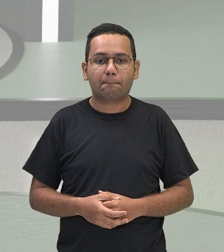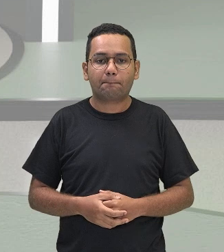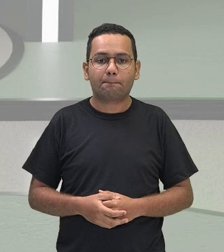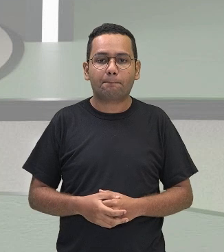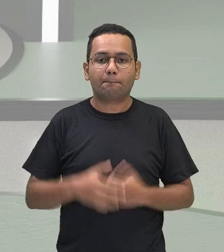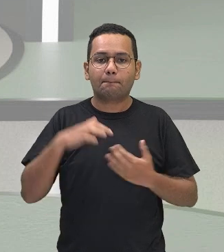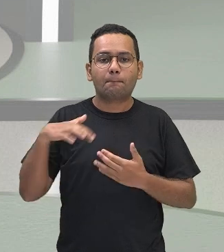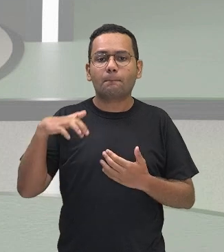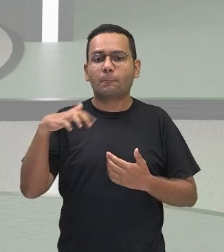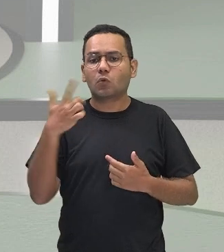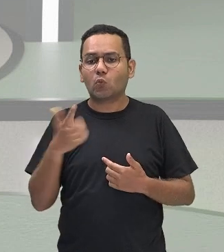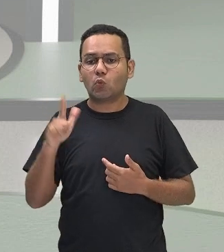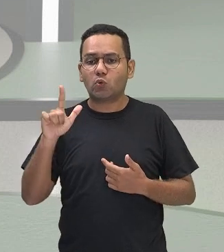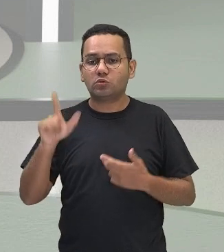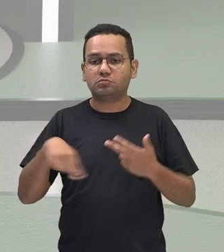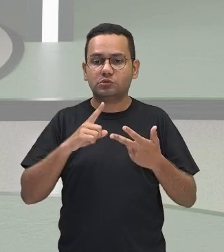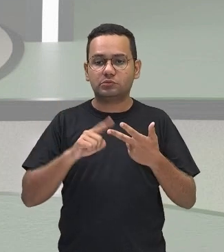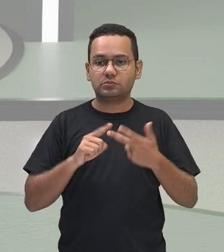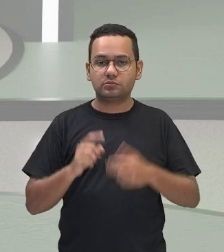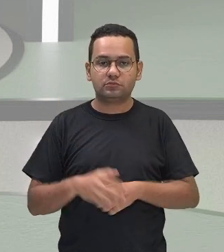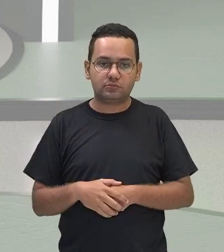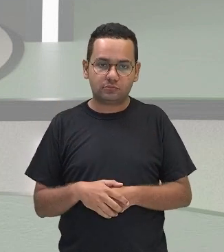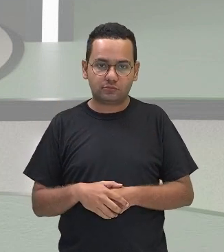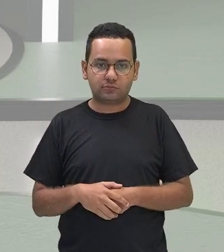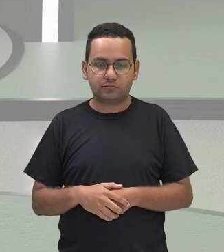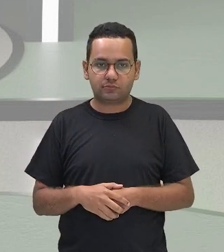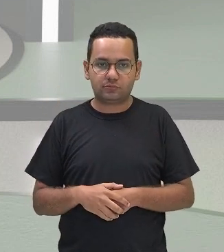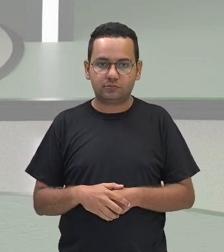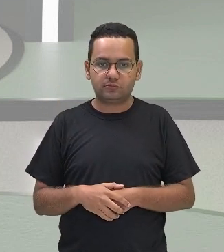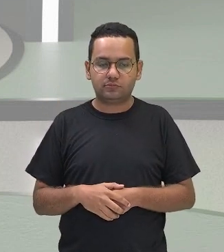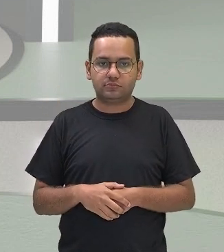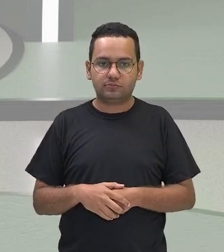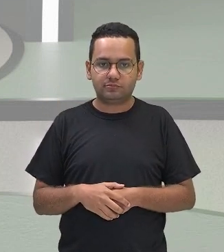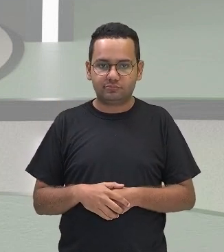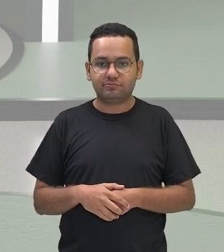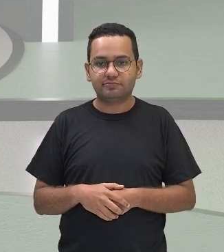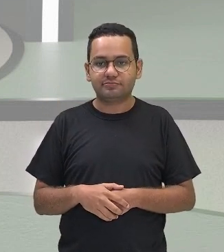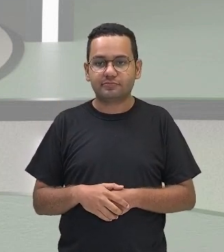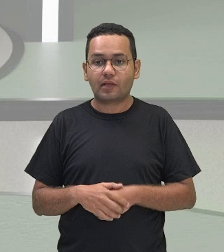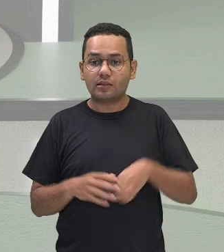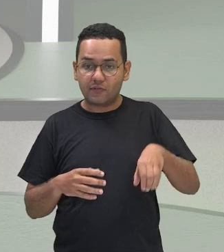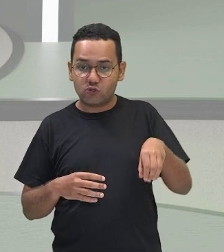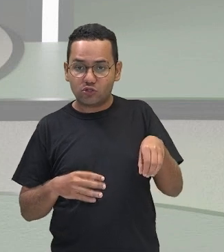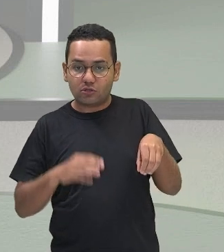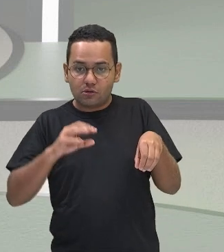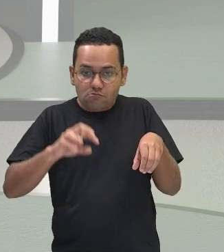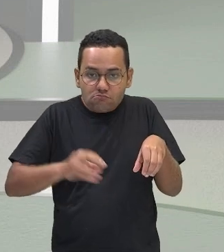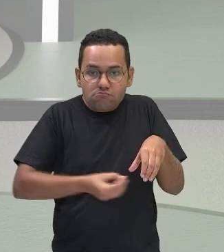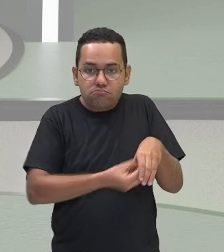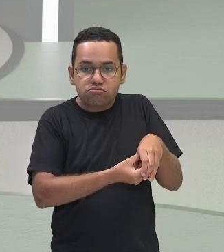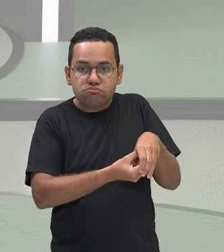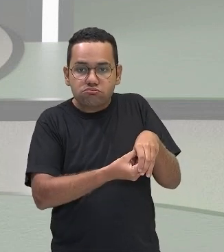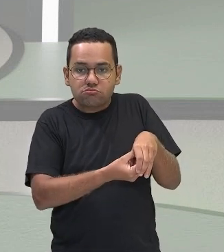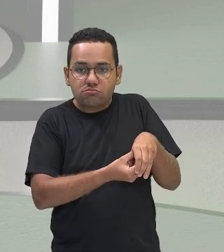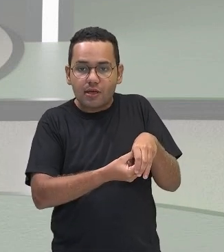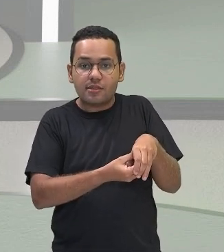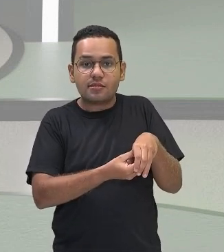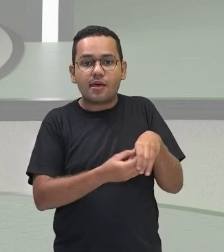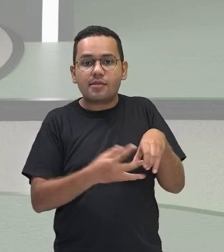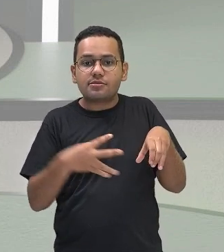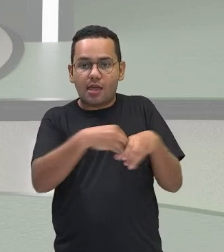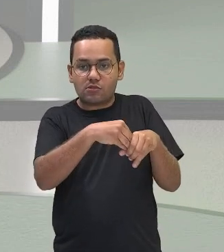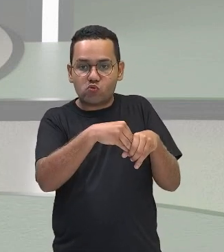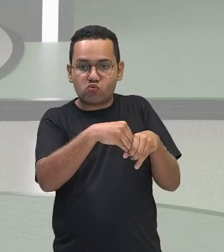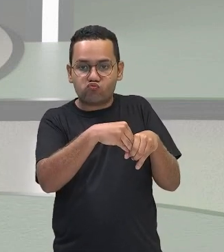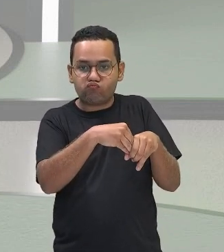método contraceptivo, anéis vaginais, também é um hormonal, certo? Mas esse aí ele vai ser baseado na inserção,